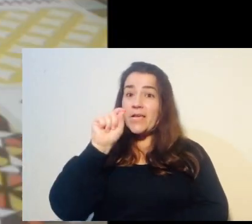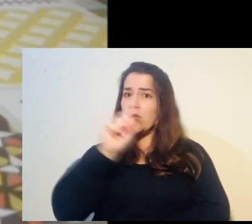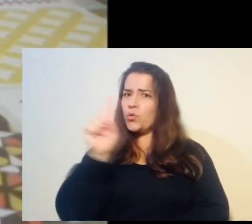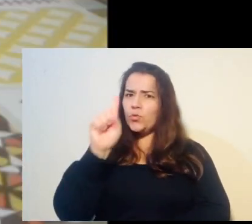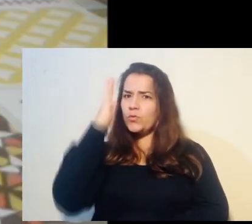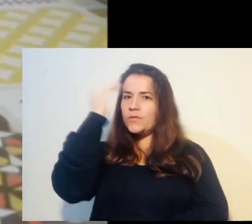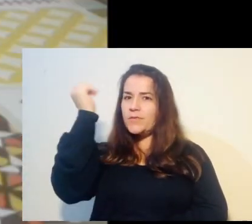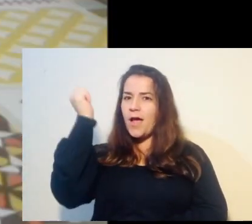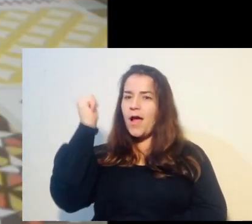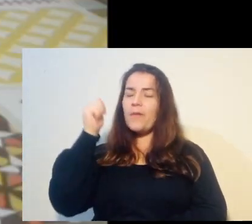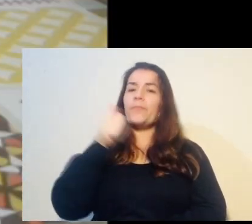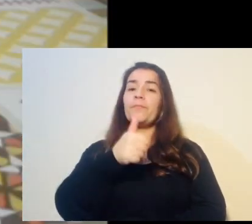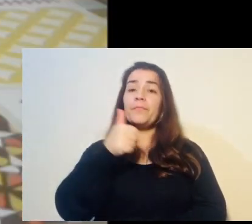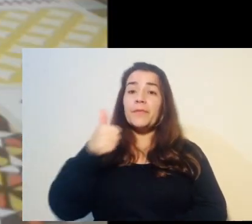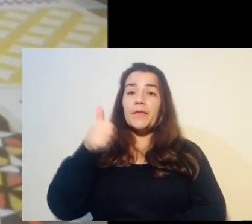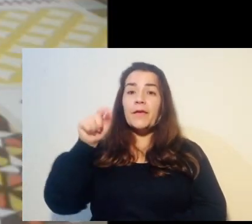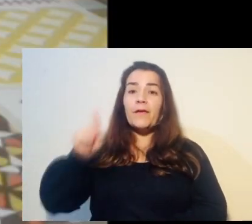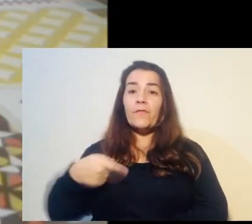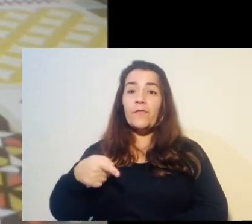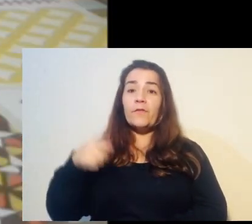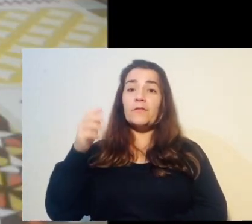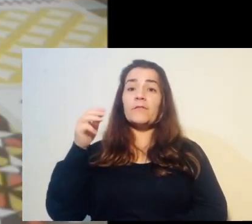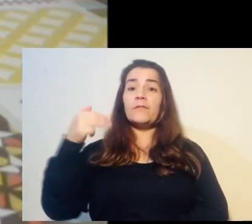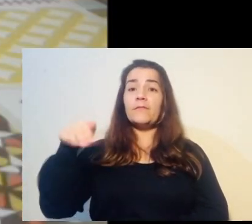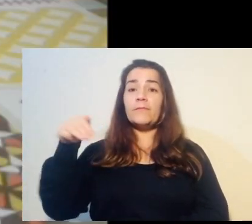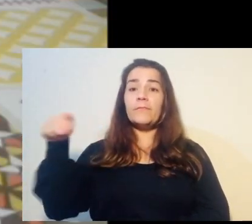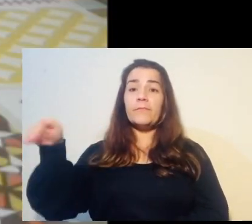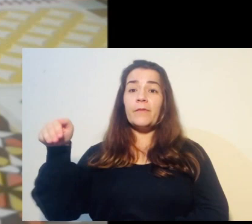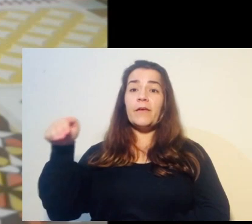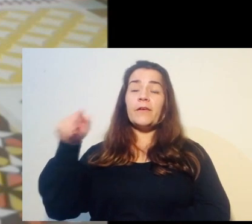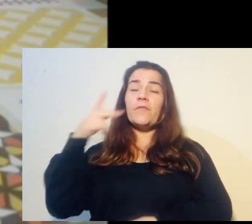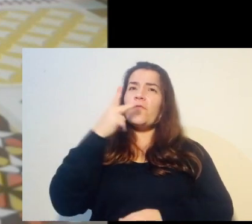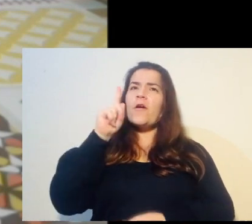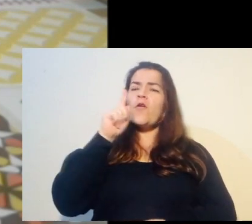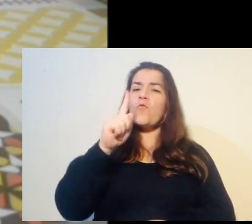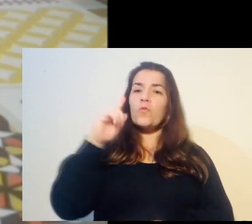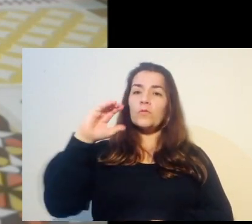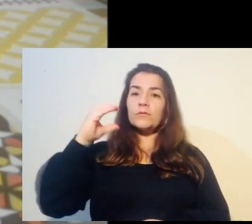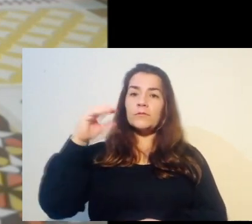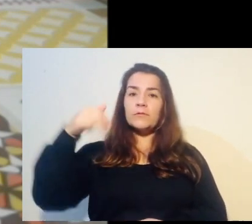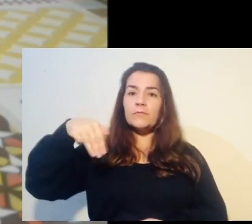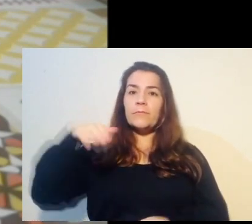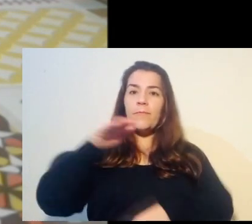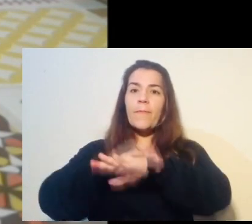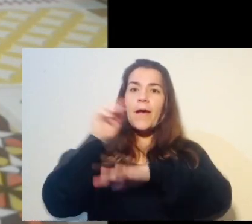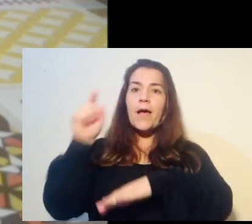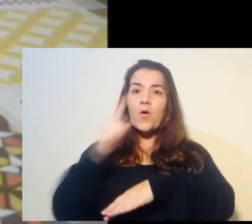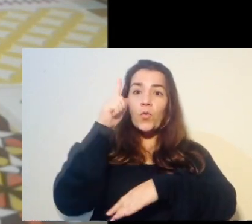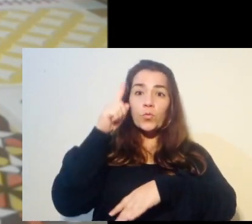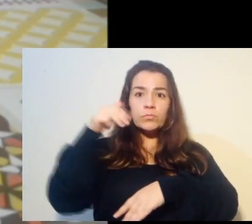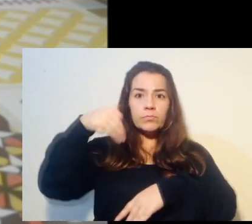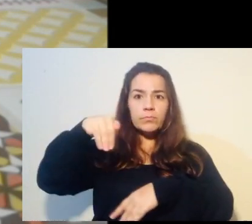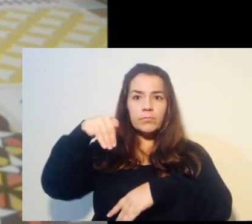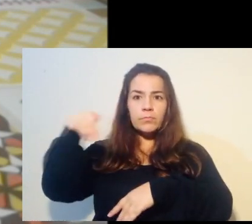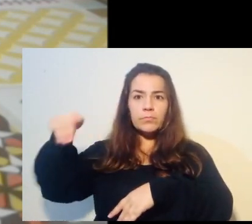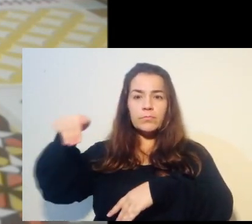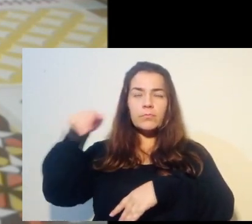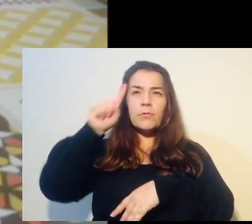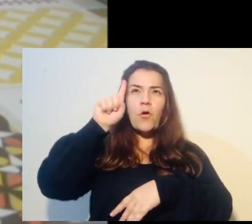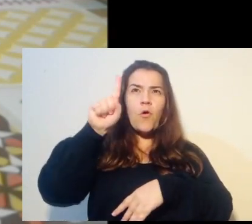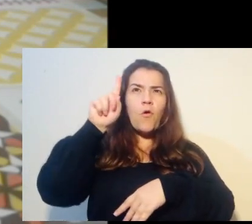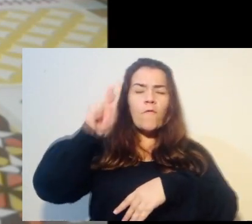vê, para quem não sabe, 11 milímetros dá 1 centímetro mais 1 milímetro, né?